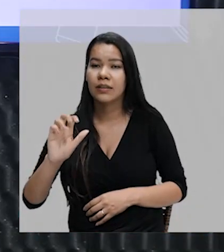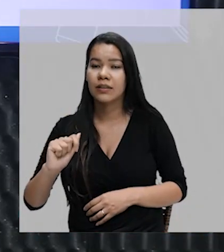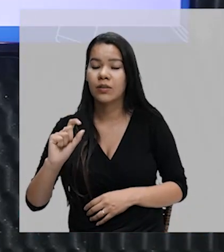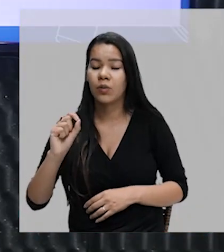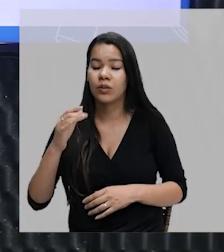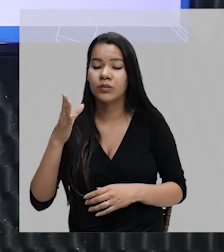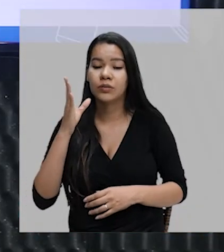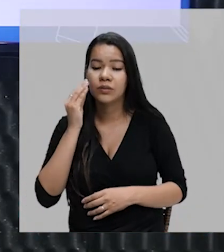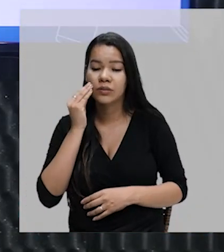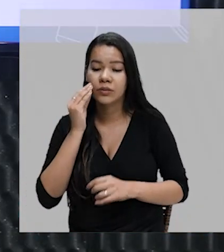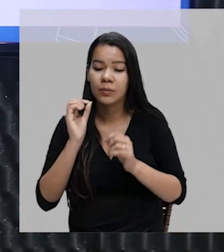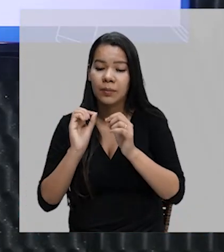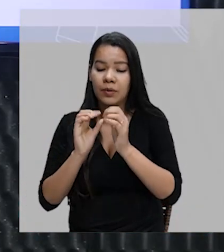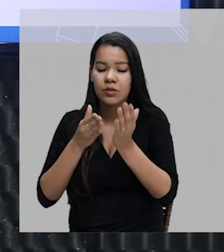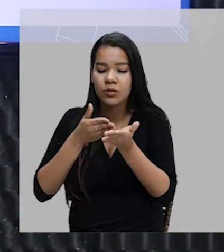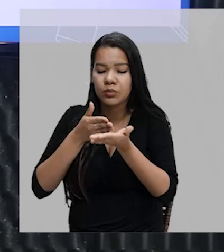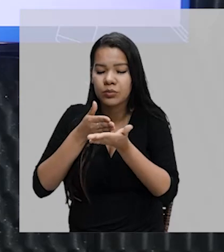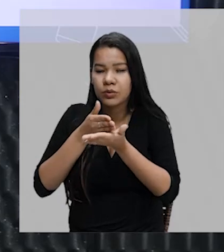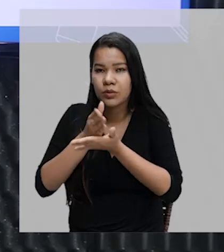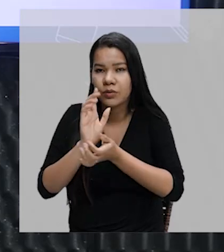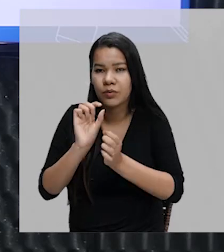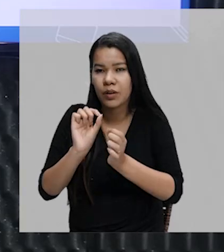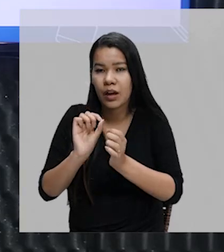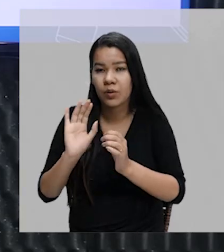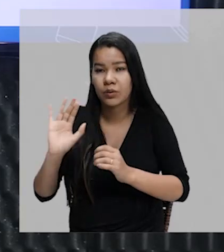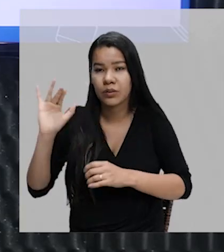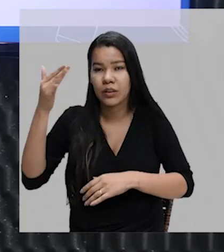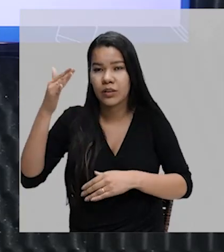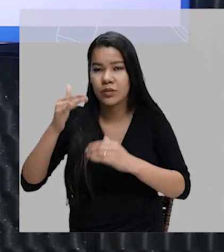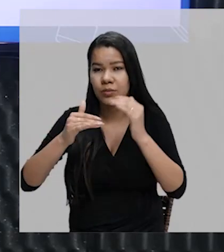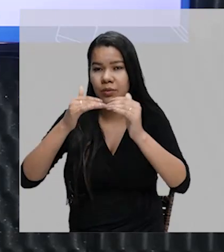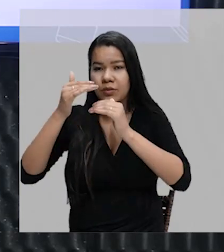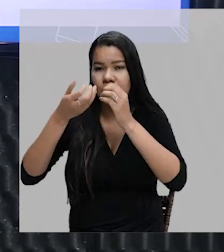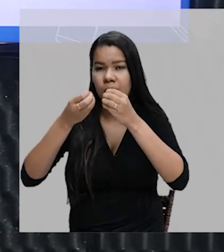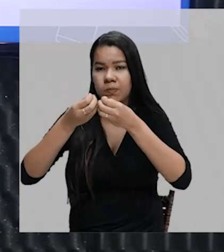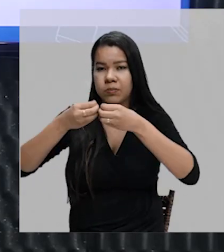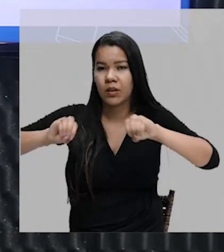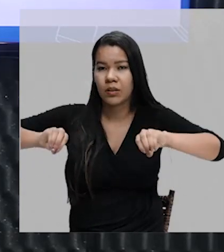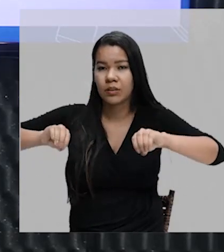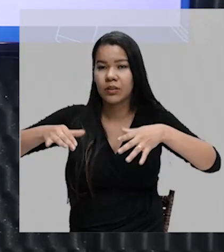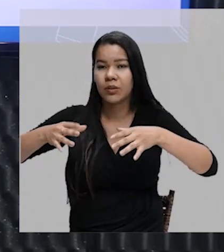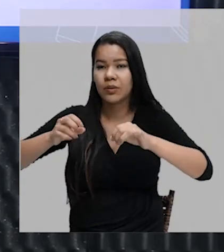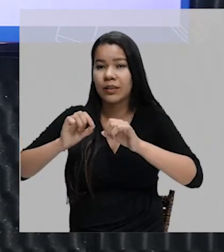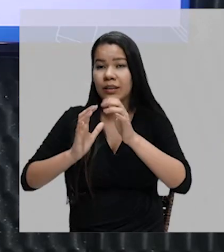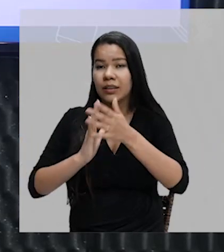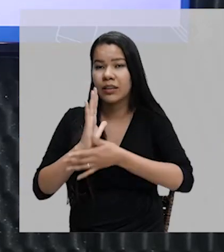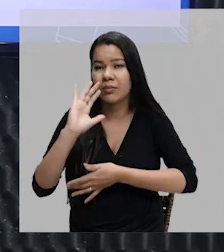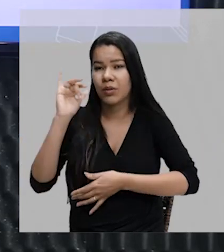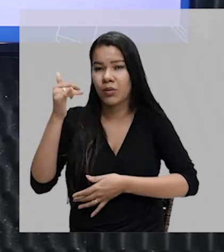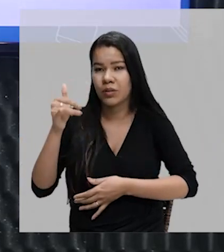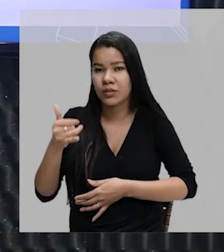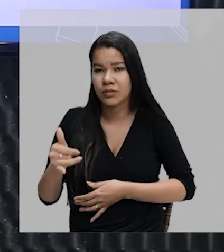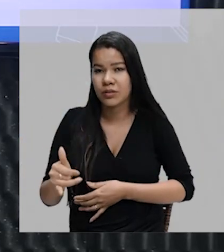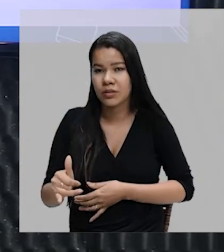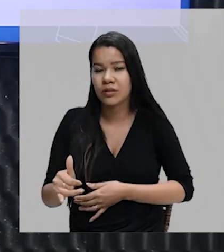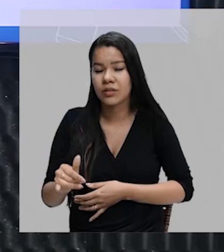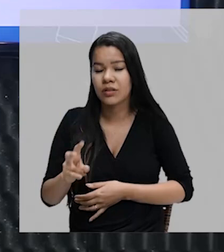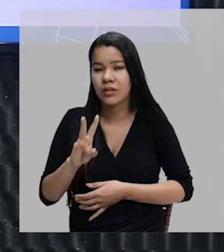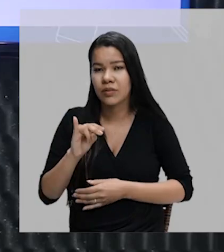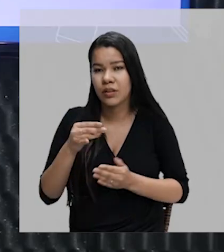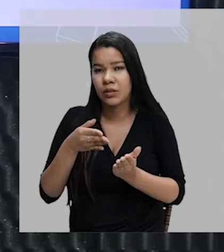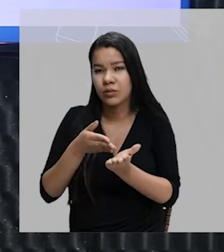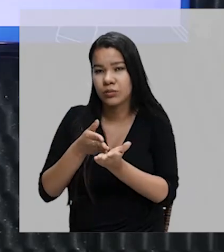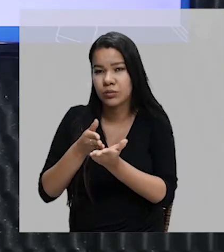faz o processo de repulsão. Tá ok? Então, cria-se uma corrente elétrica induzida ali. Ok? Essa corrente elétrica induzida vai